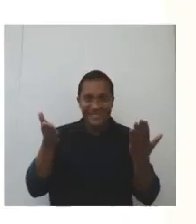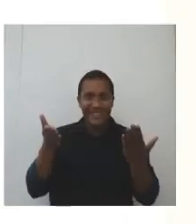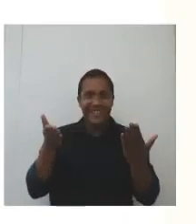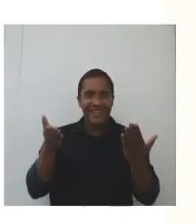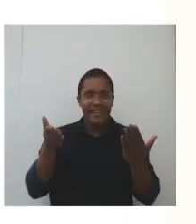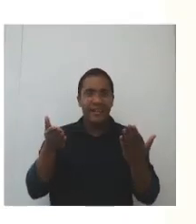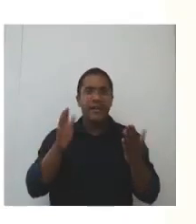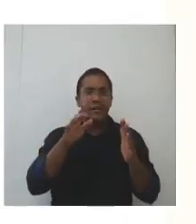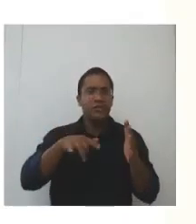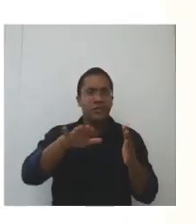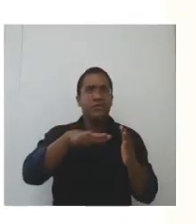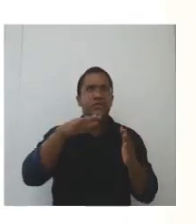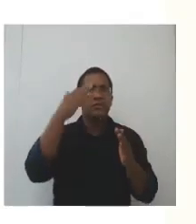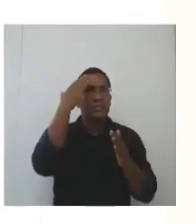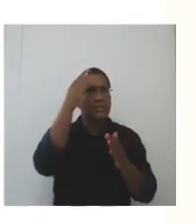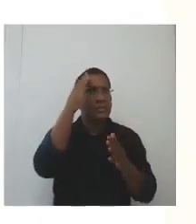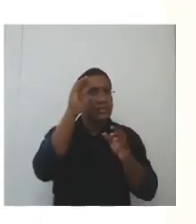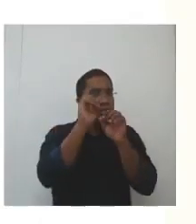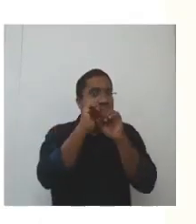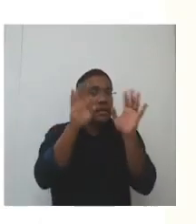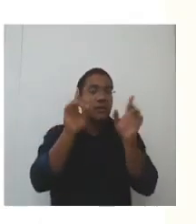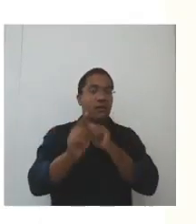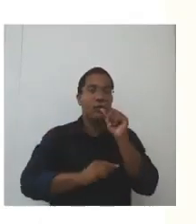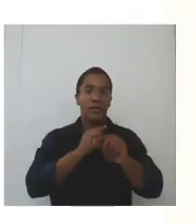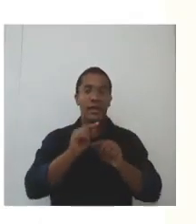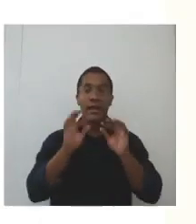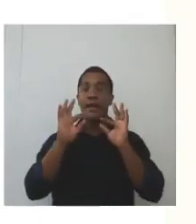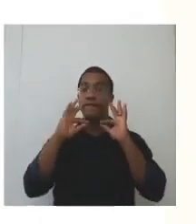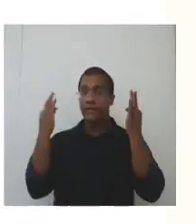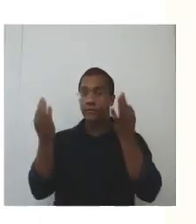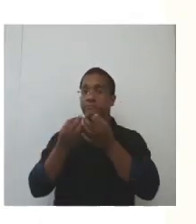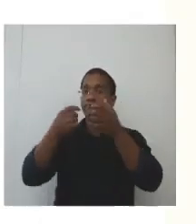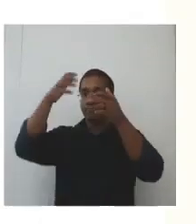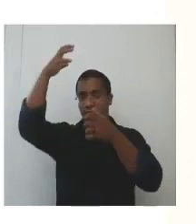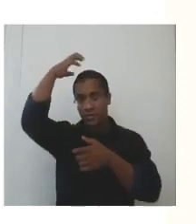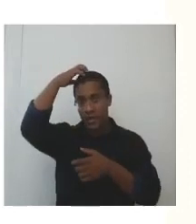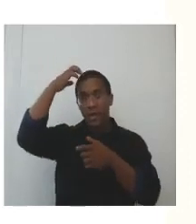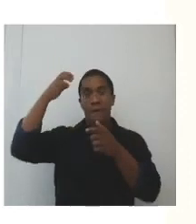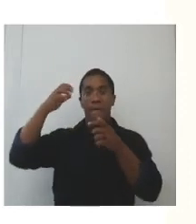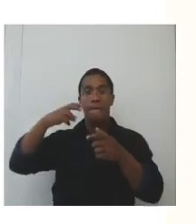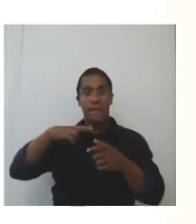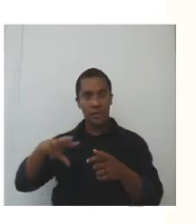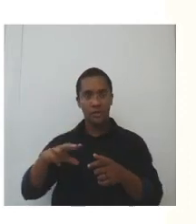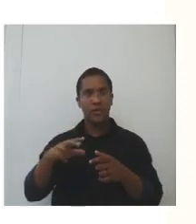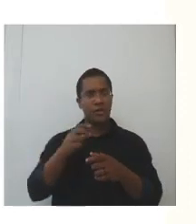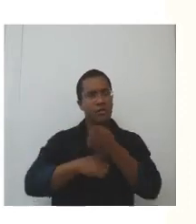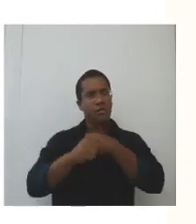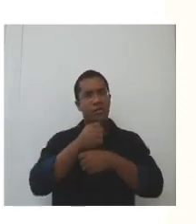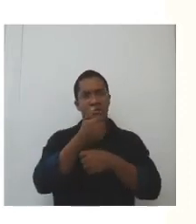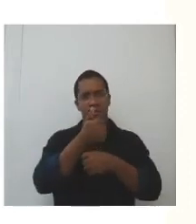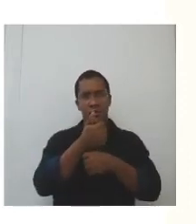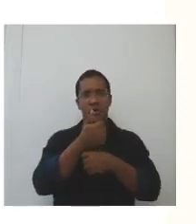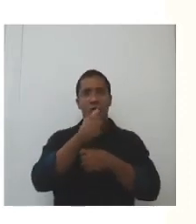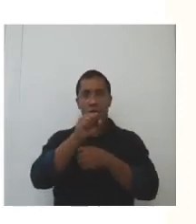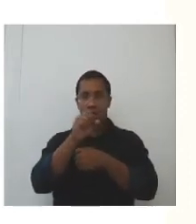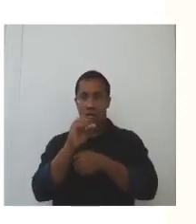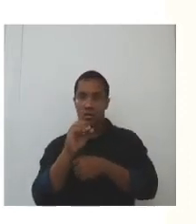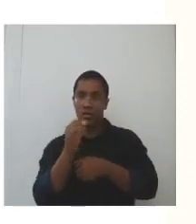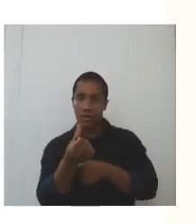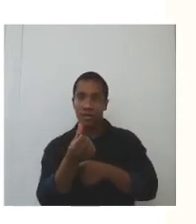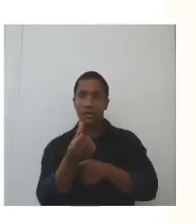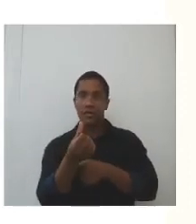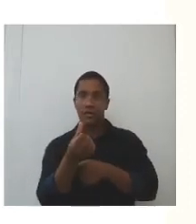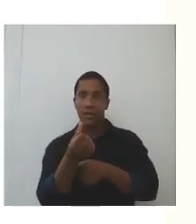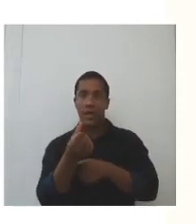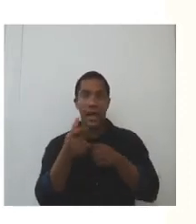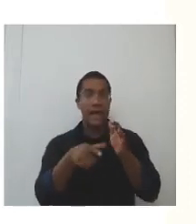compreendida. A família real portuguesa, no momento que fugiu para o Brasil em 1806, estava na condição de inimiga